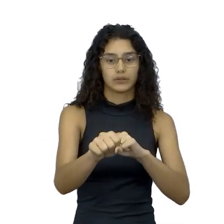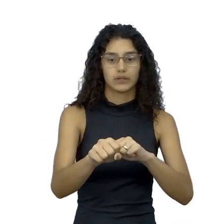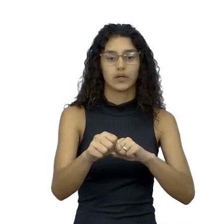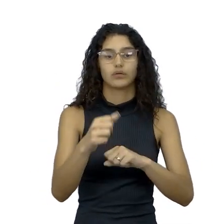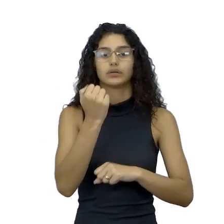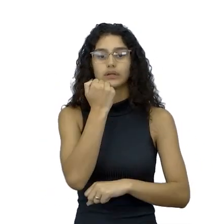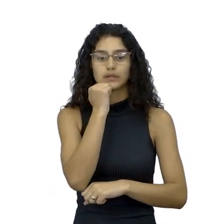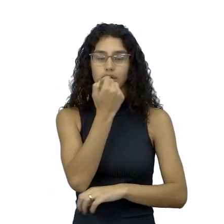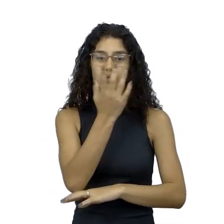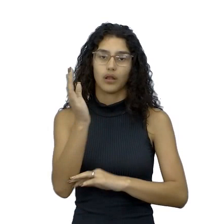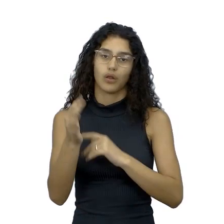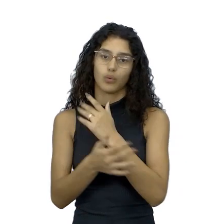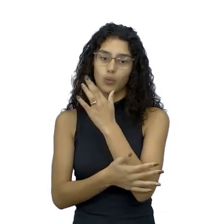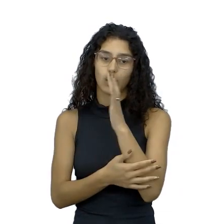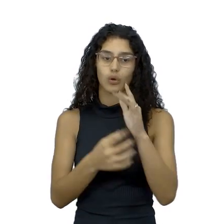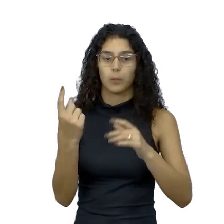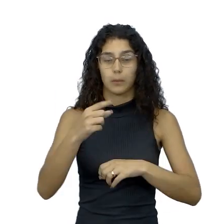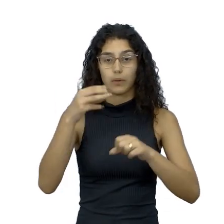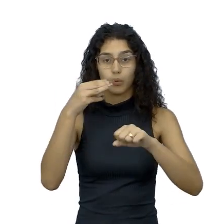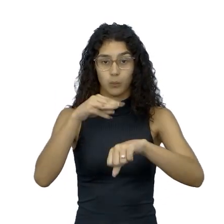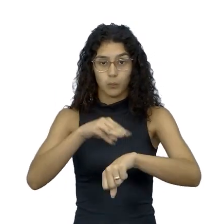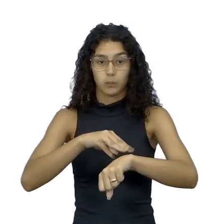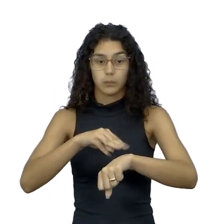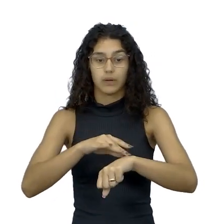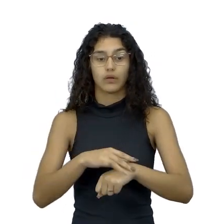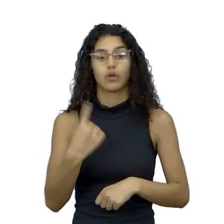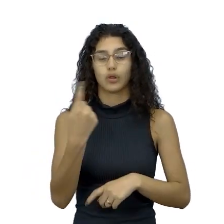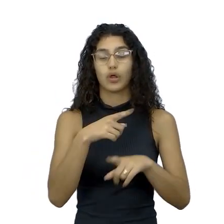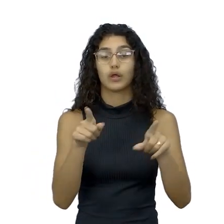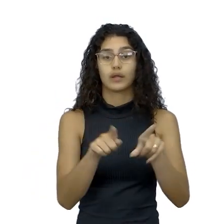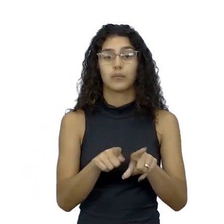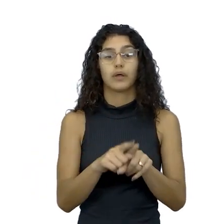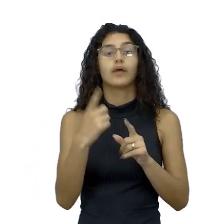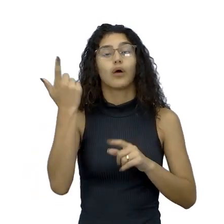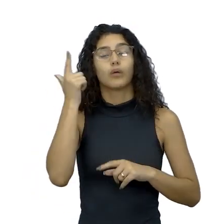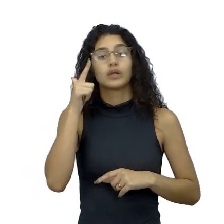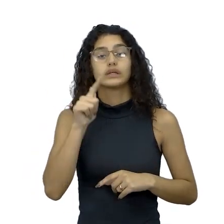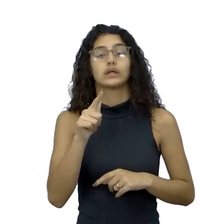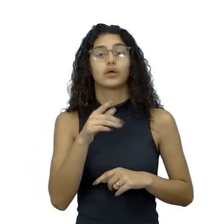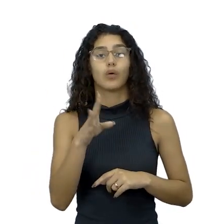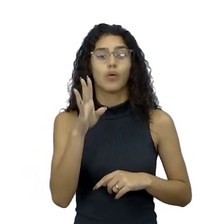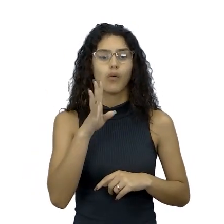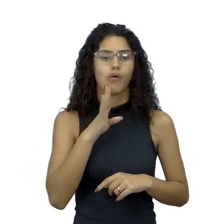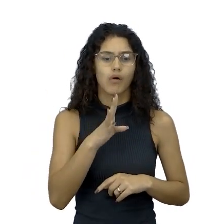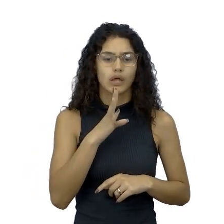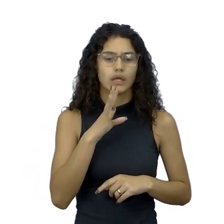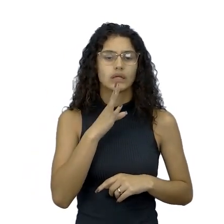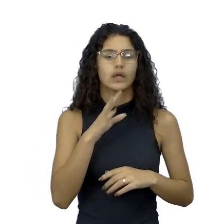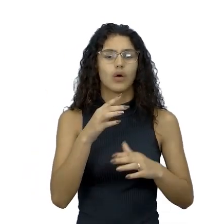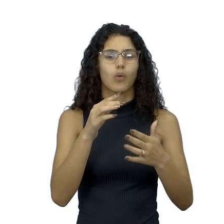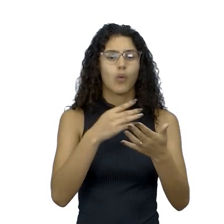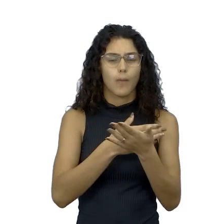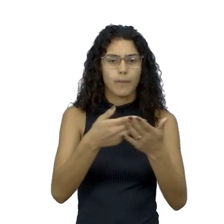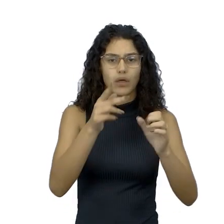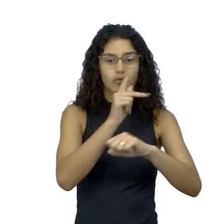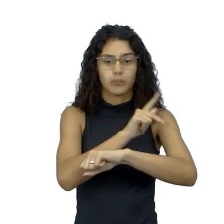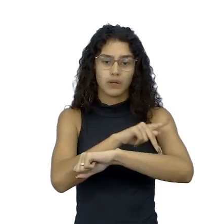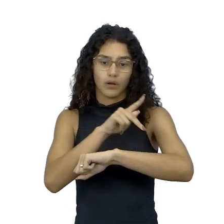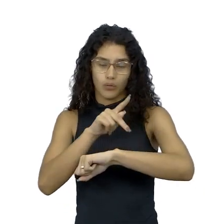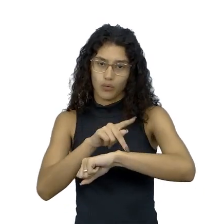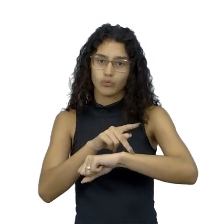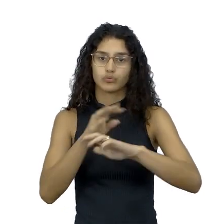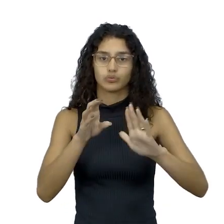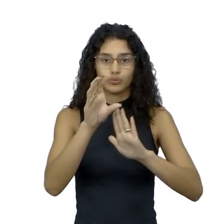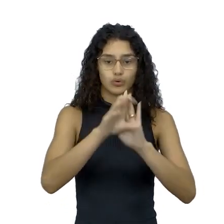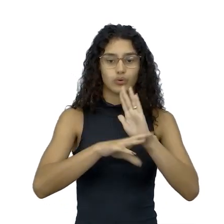nossas formações, né, no primeiro momento. A gente também conseguiu conhecer esses princípios pedagógicos